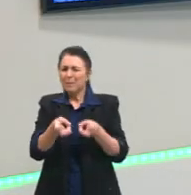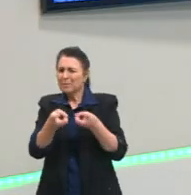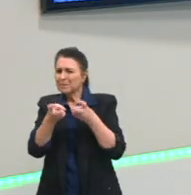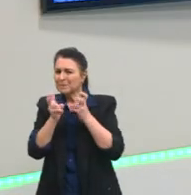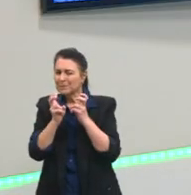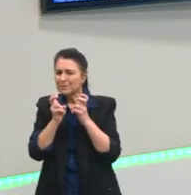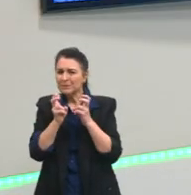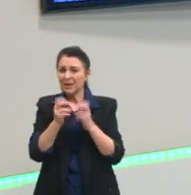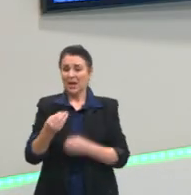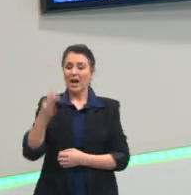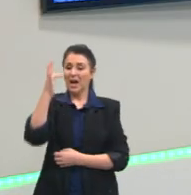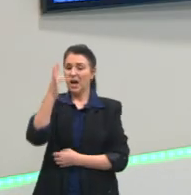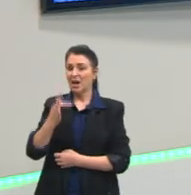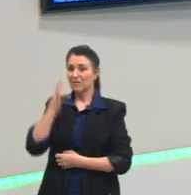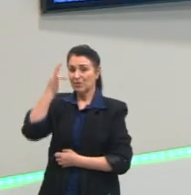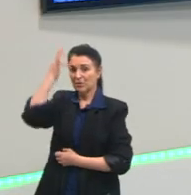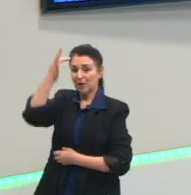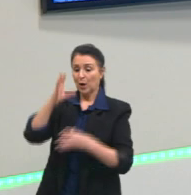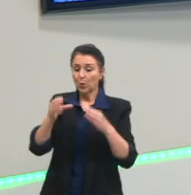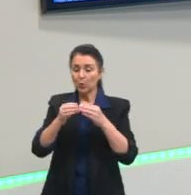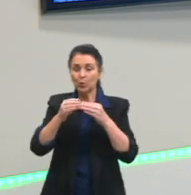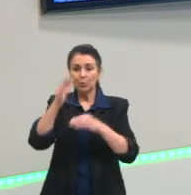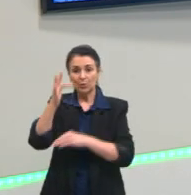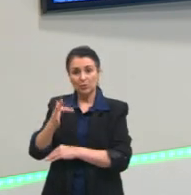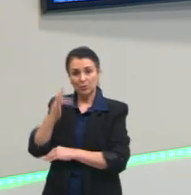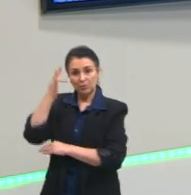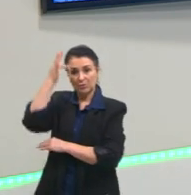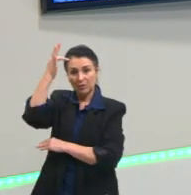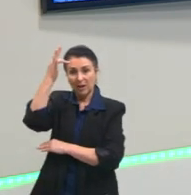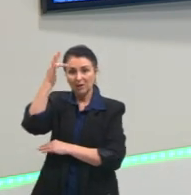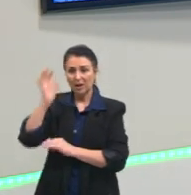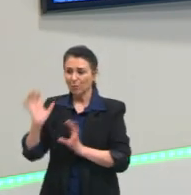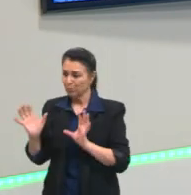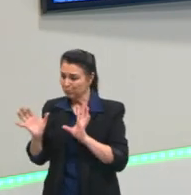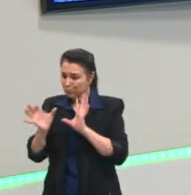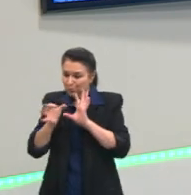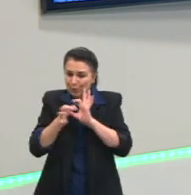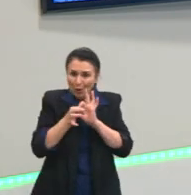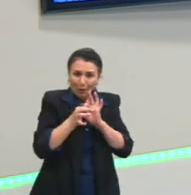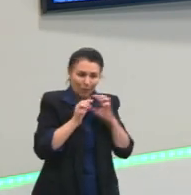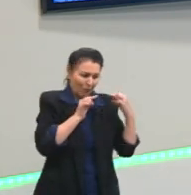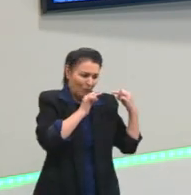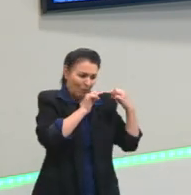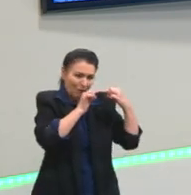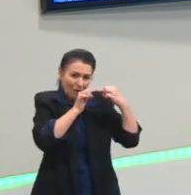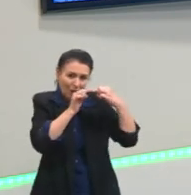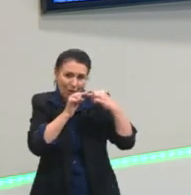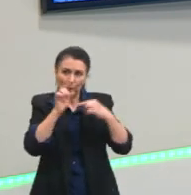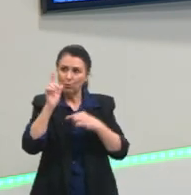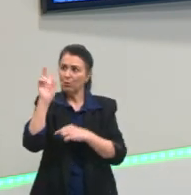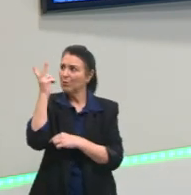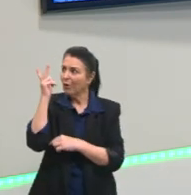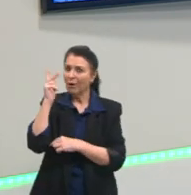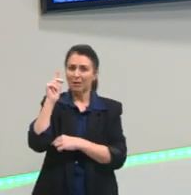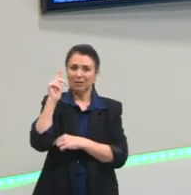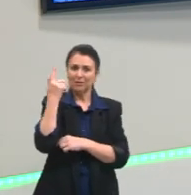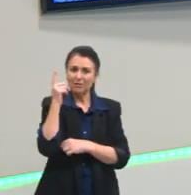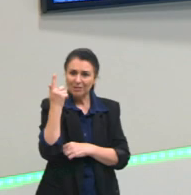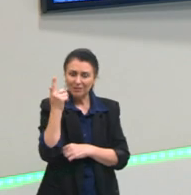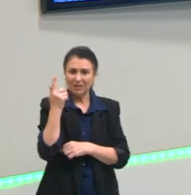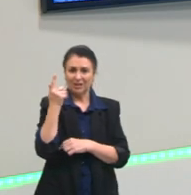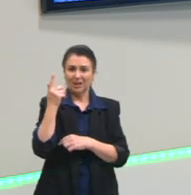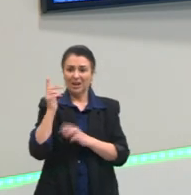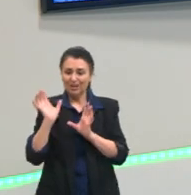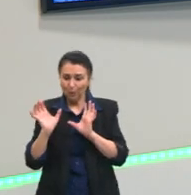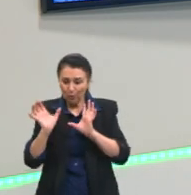assim aqui a filosofia os filósofos eles vão se linkando um com o outro E olha como geografia né as coisas